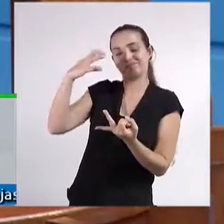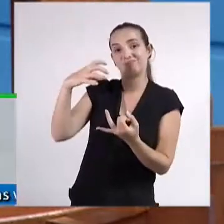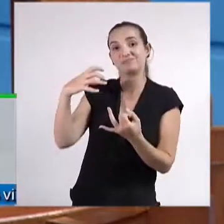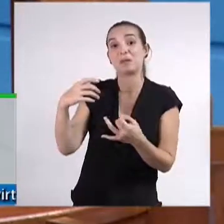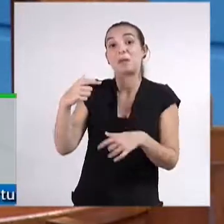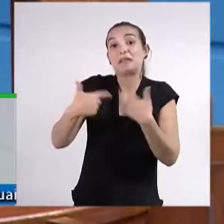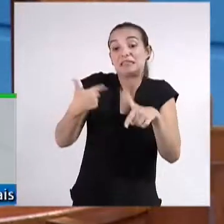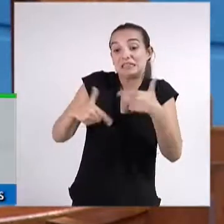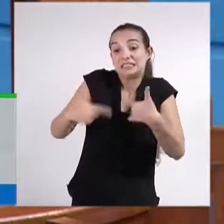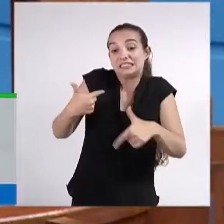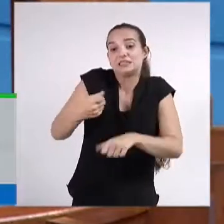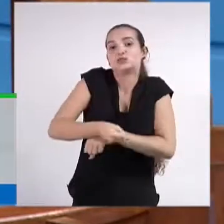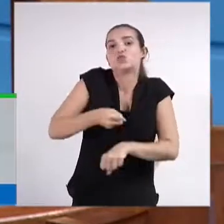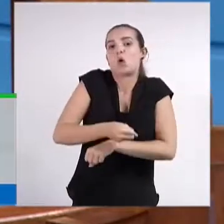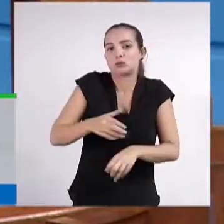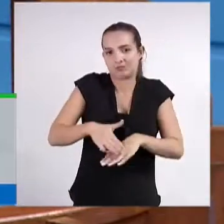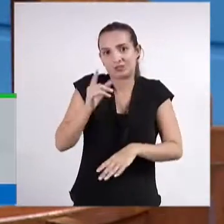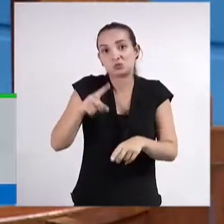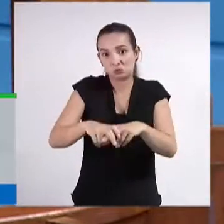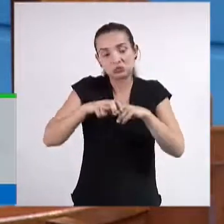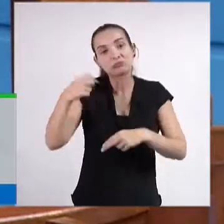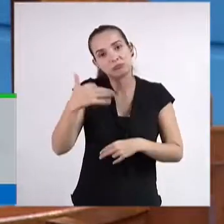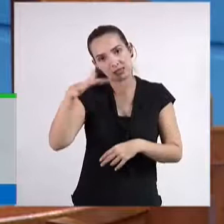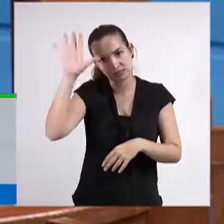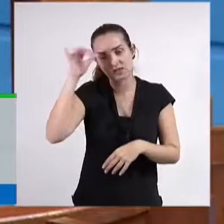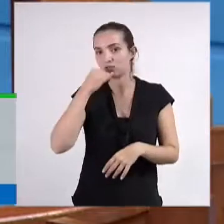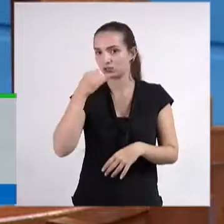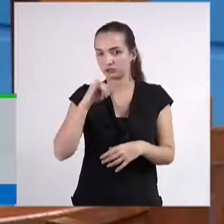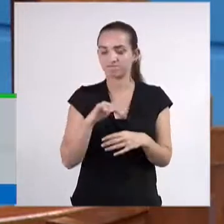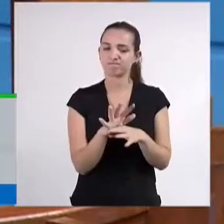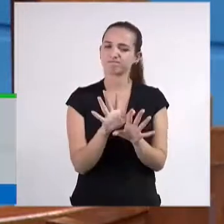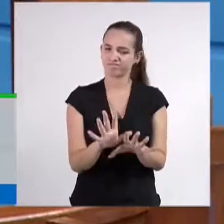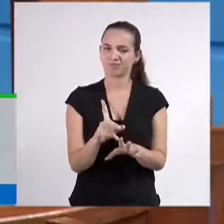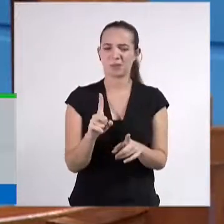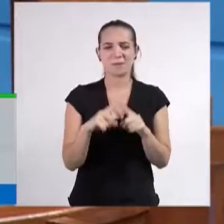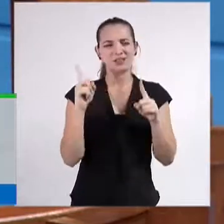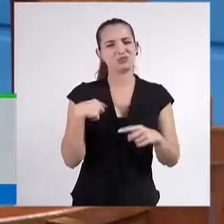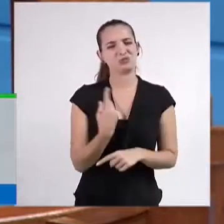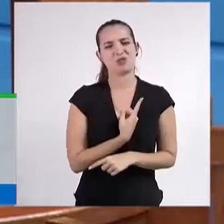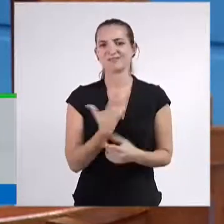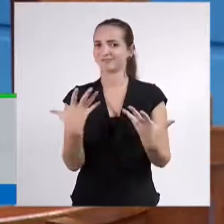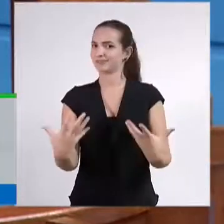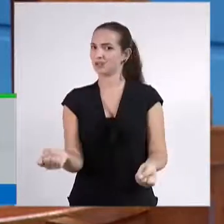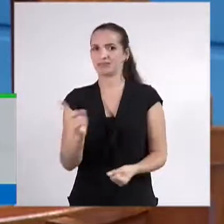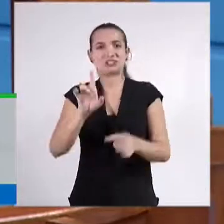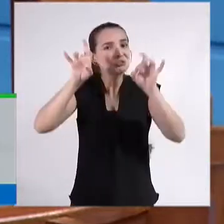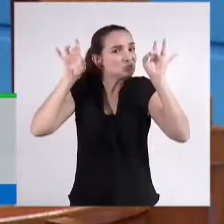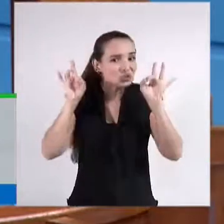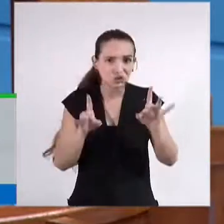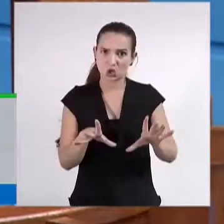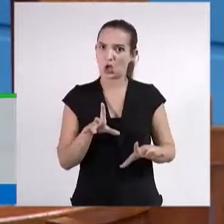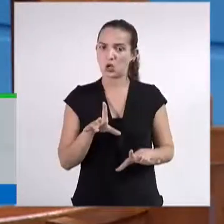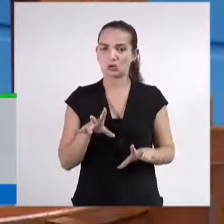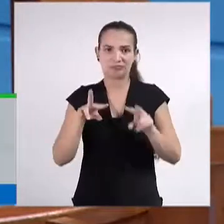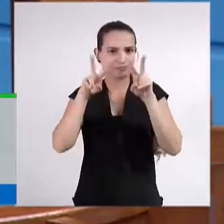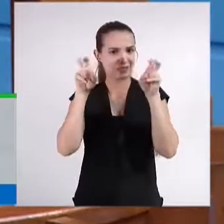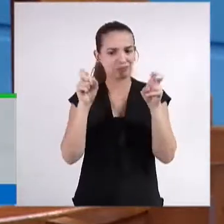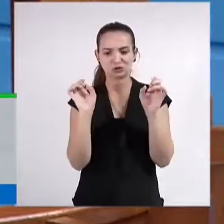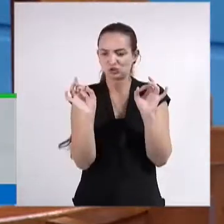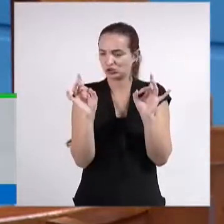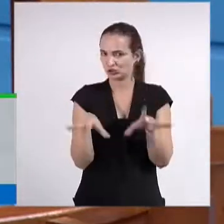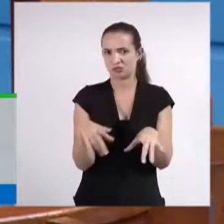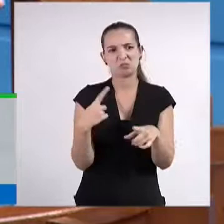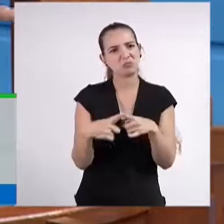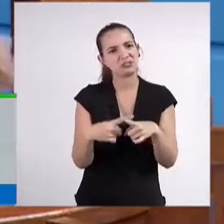mais. Nós não aceitamos essa justificativa tão simplista assim. Afinal de contas, as reclamações